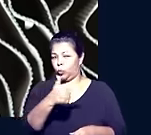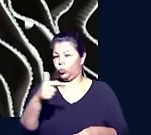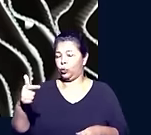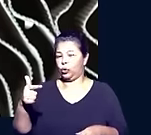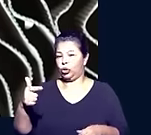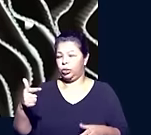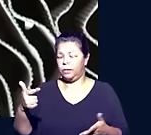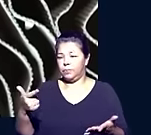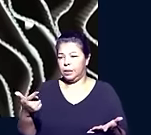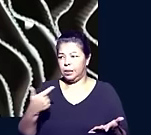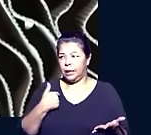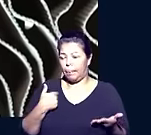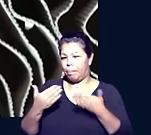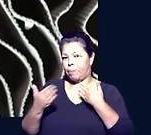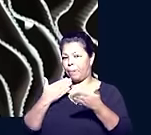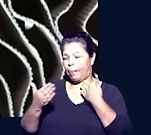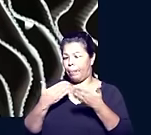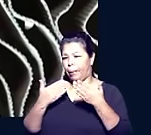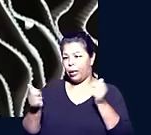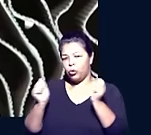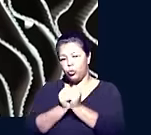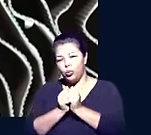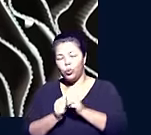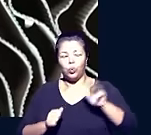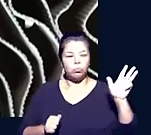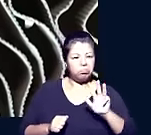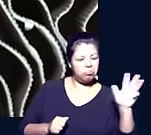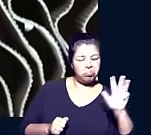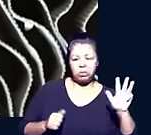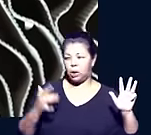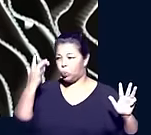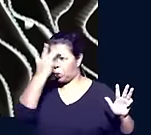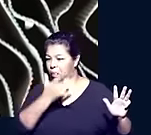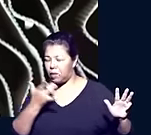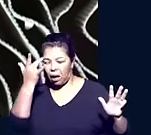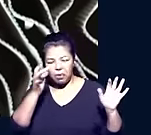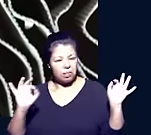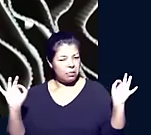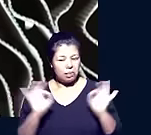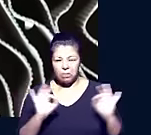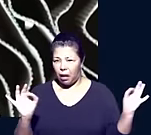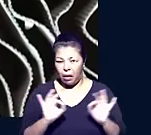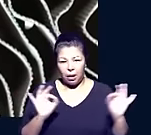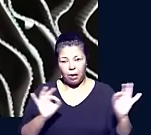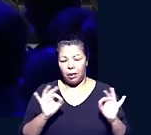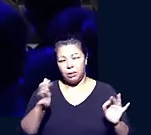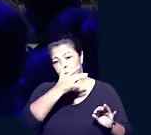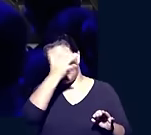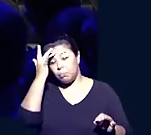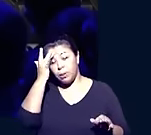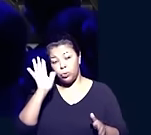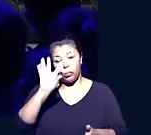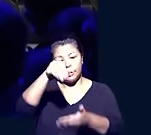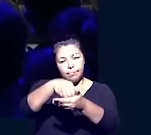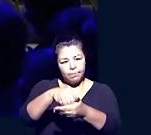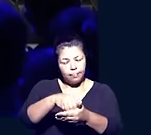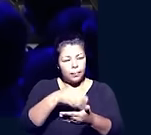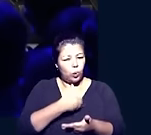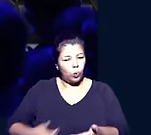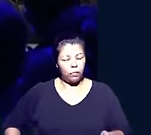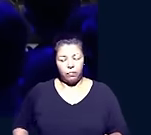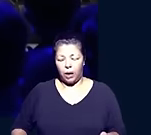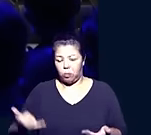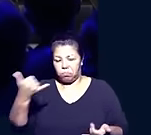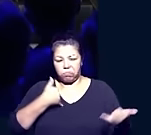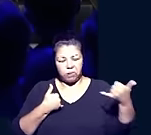nenhuma conversa nem com o presidente Lula nem com o ministro Haddad nem com ninguém da área do governo que viesse me atestar de que iriam modificar